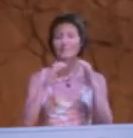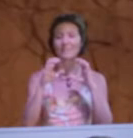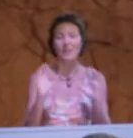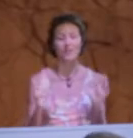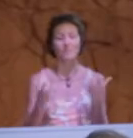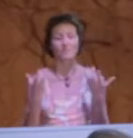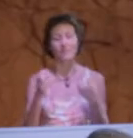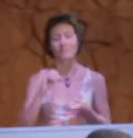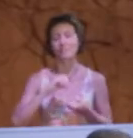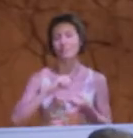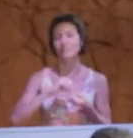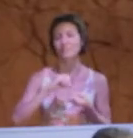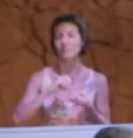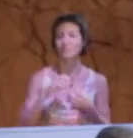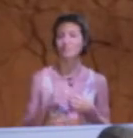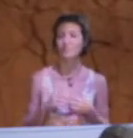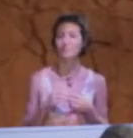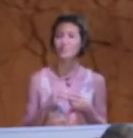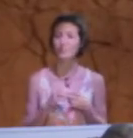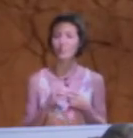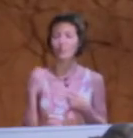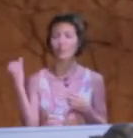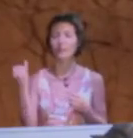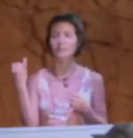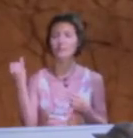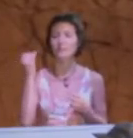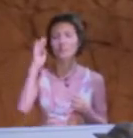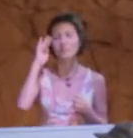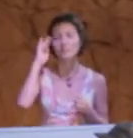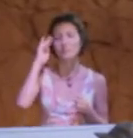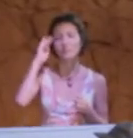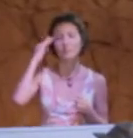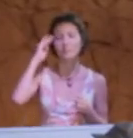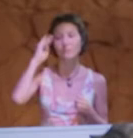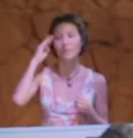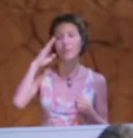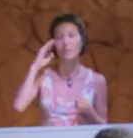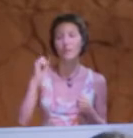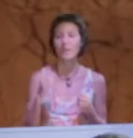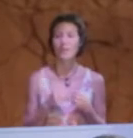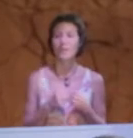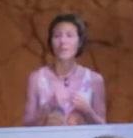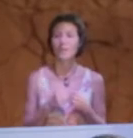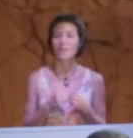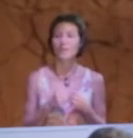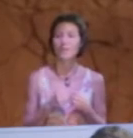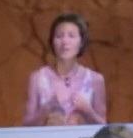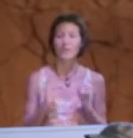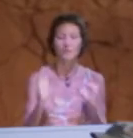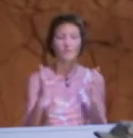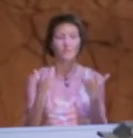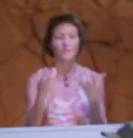casa da onça. Isso era muito interessante, e que na narrativa tinha uma festa na casa da